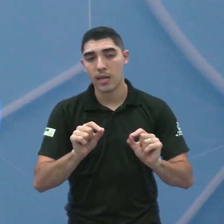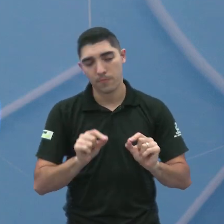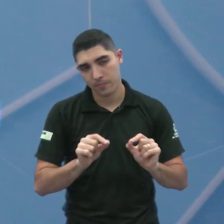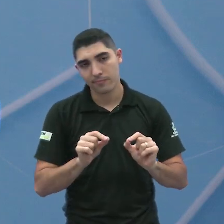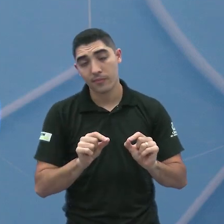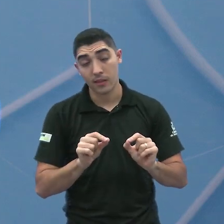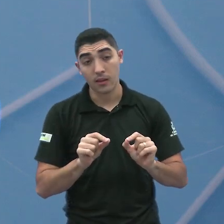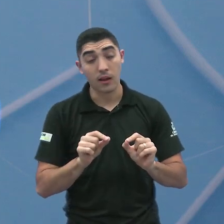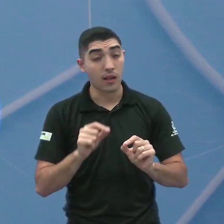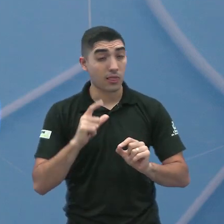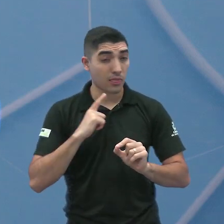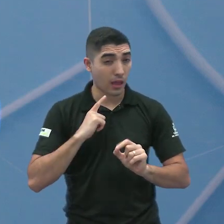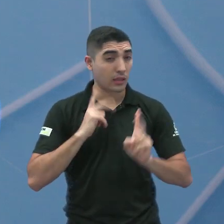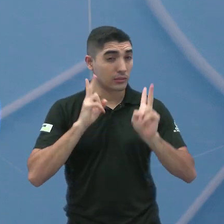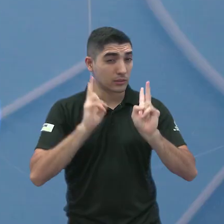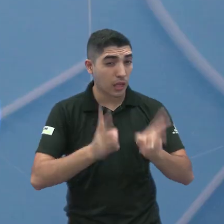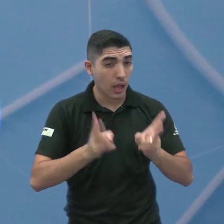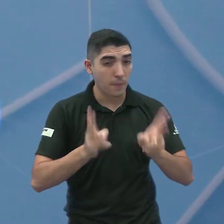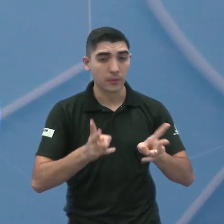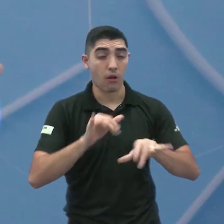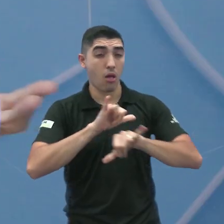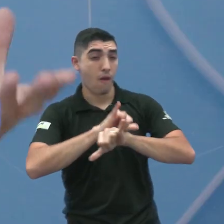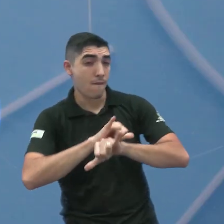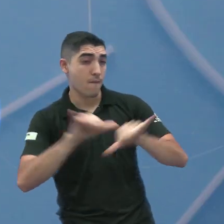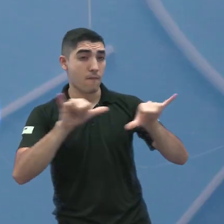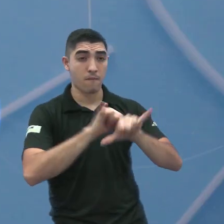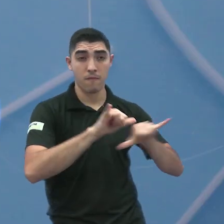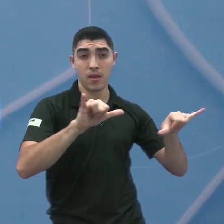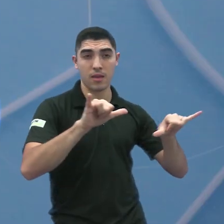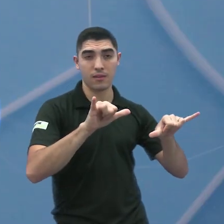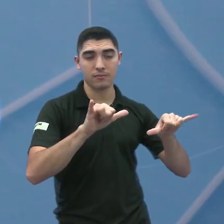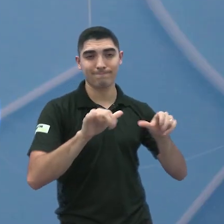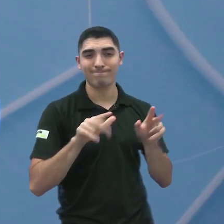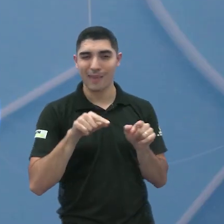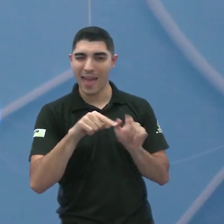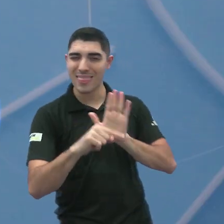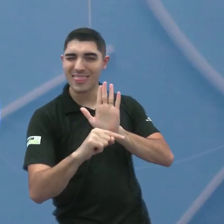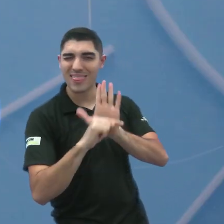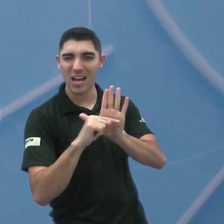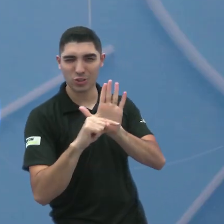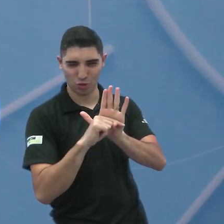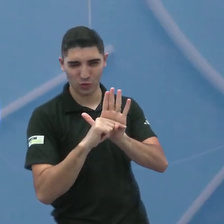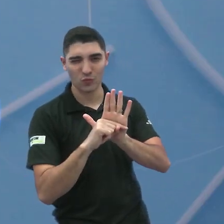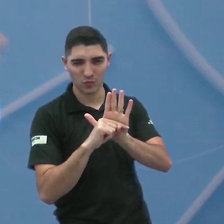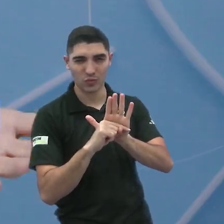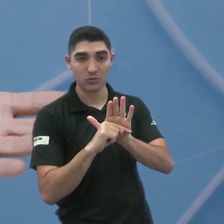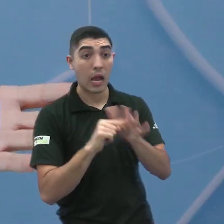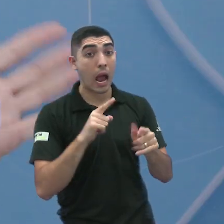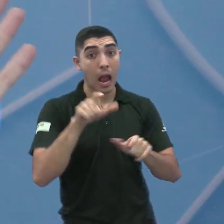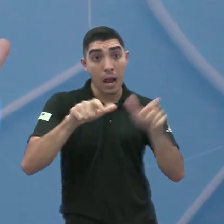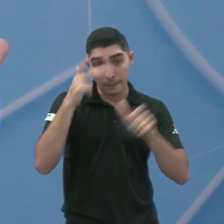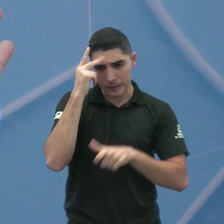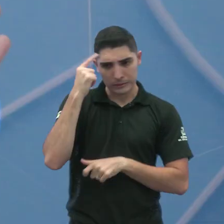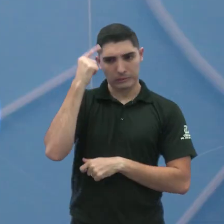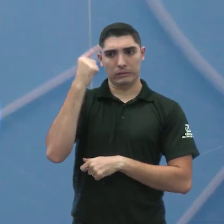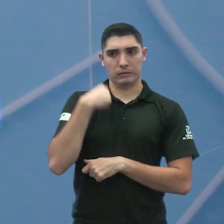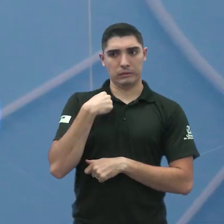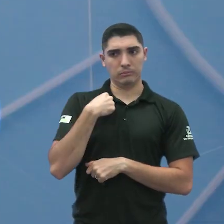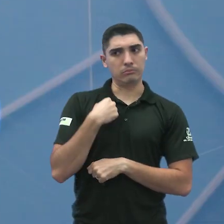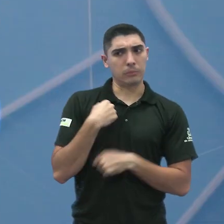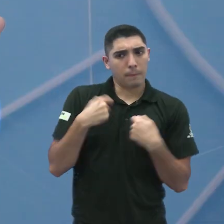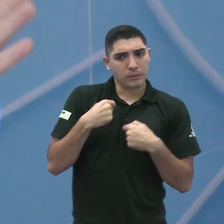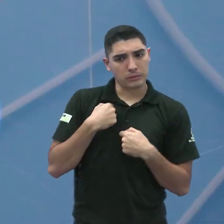uma propaganda em cima disso, um estímulo até que é aí do lado ruim também, que aí não é bom, mas que leva as pessoas a buscarem. Isso é